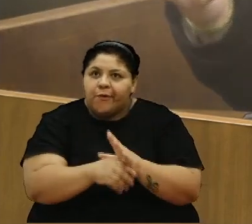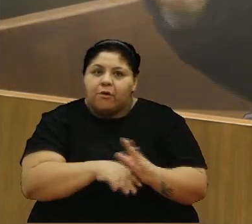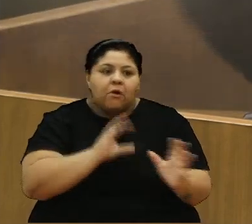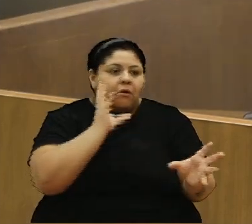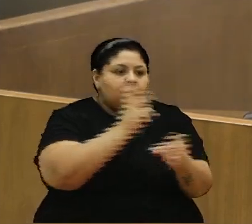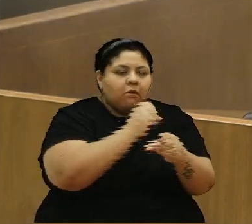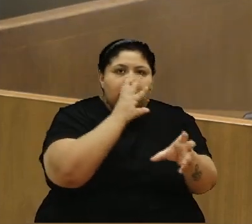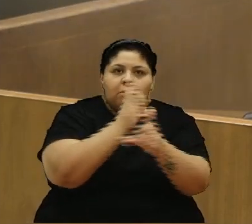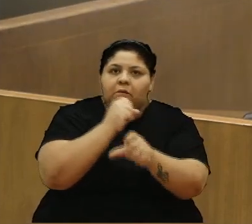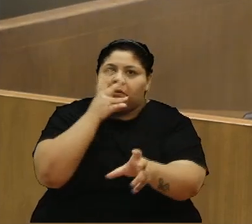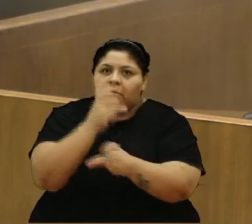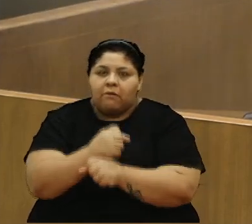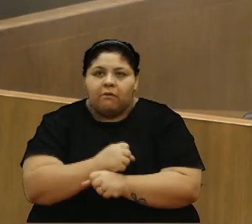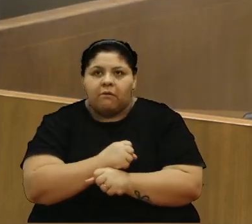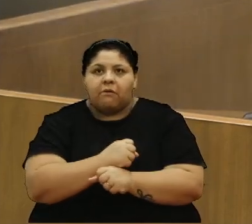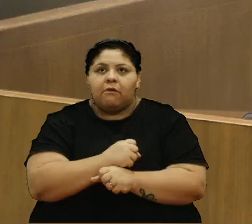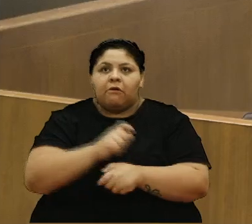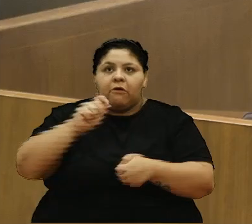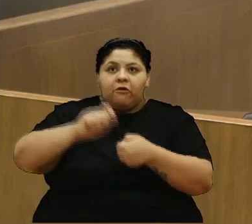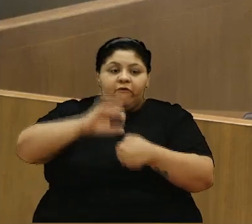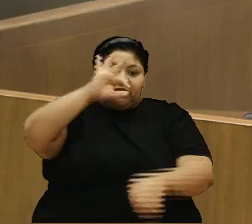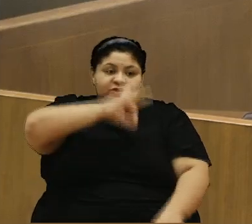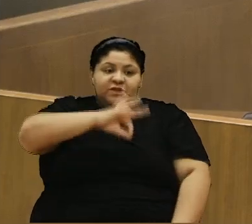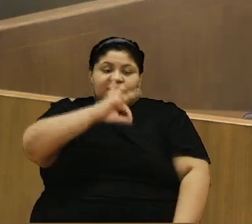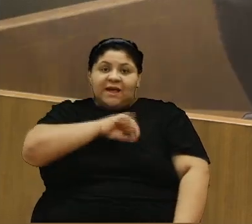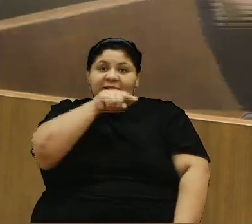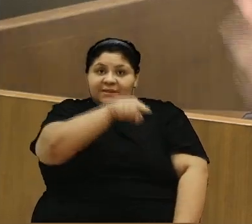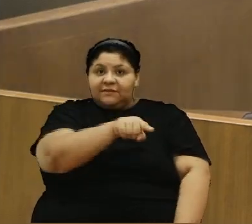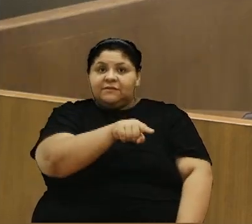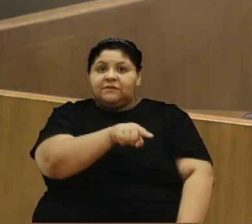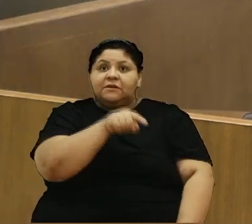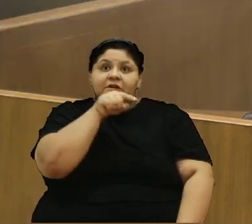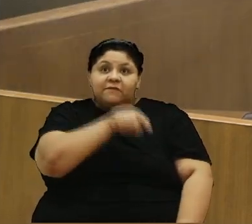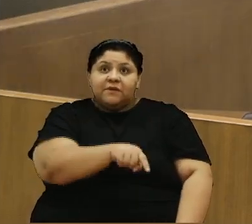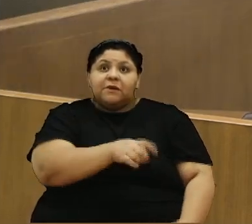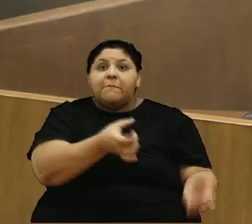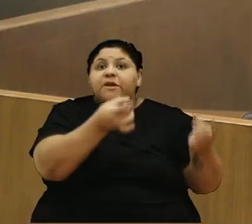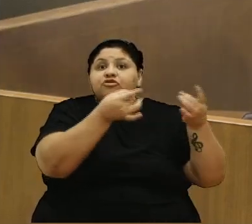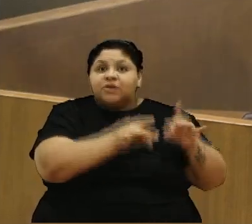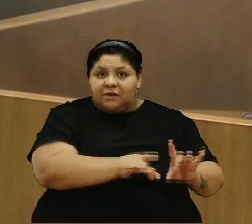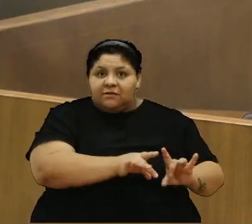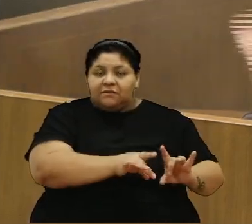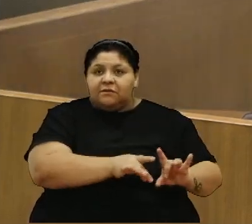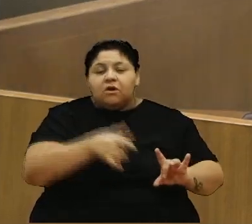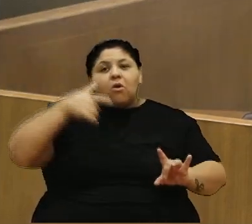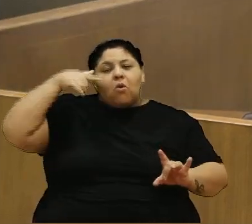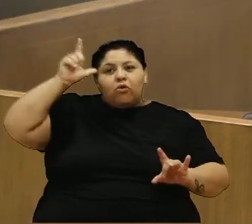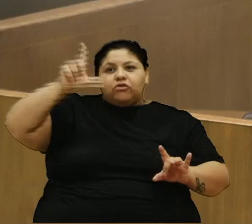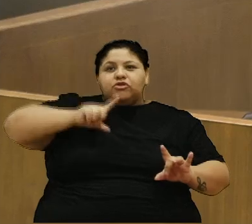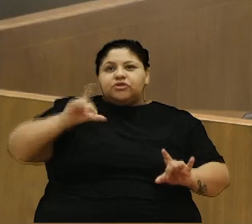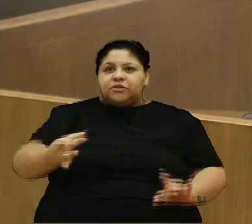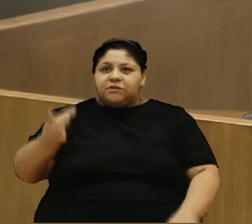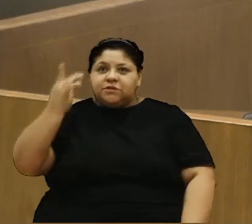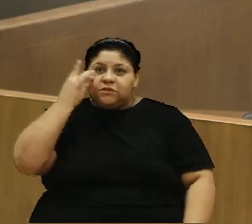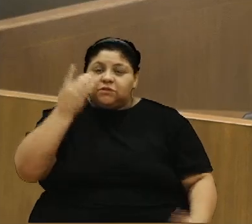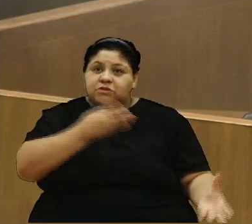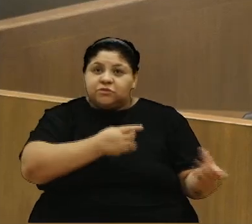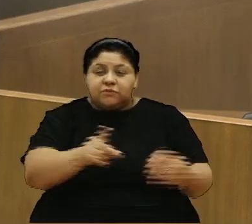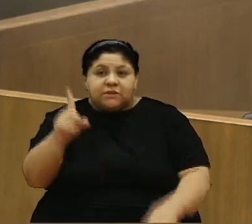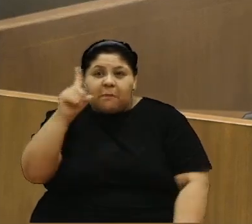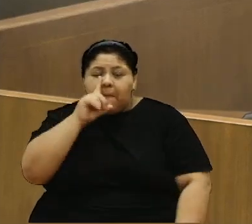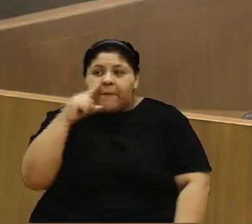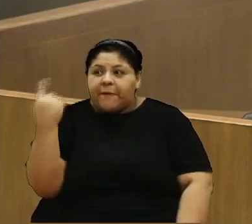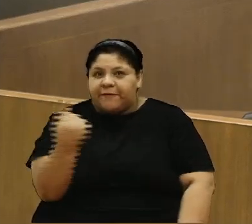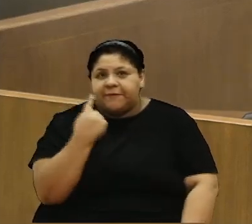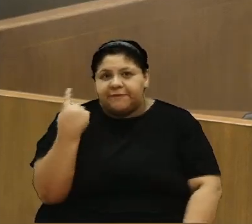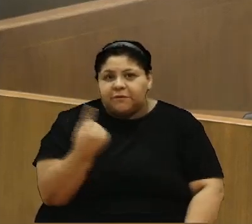custos que faz com que o salário daquelas famílias de baixa renda fique comprometido. E aí, ontem nós tínhamos aqui a presença de muitas mães solos.